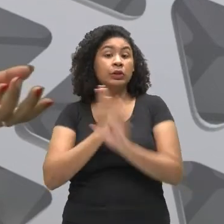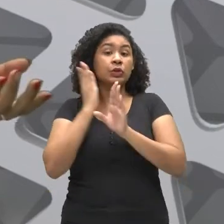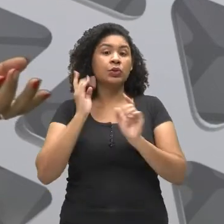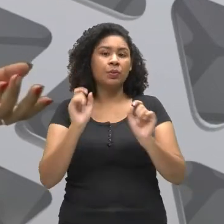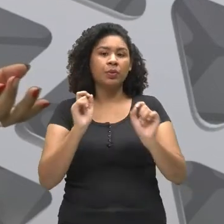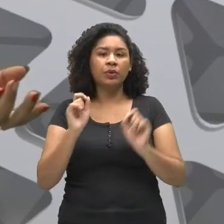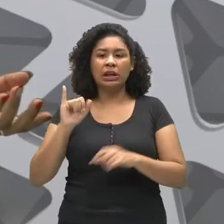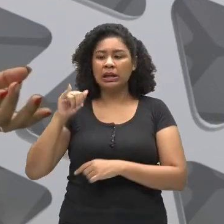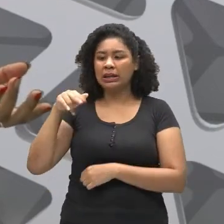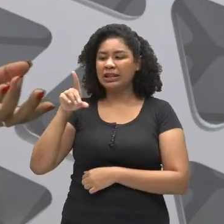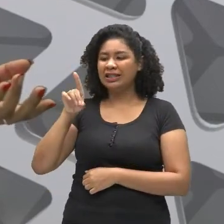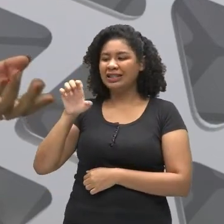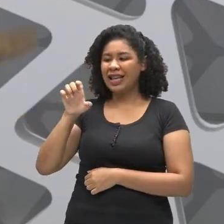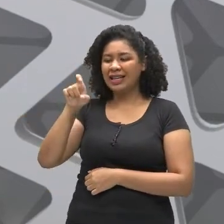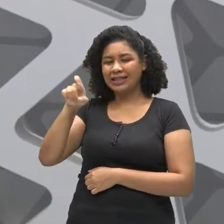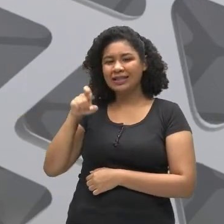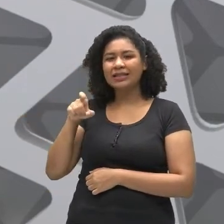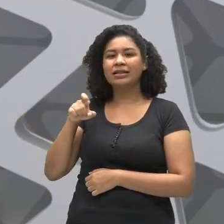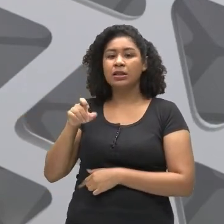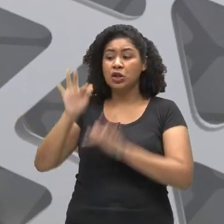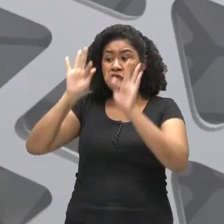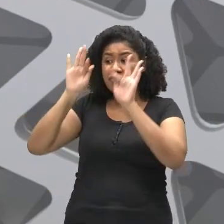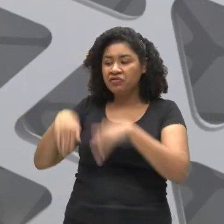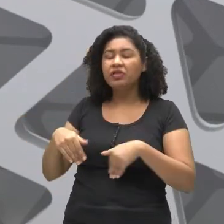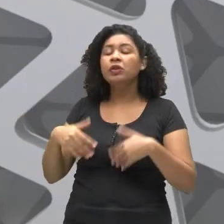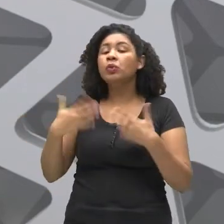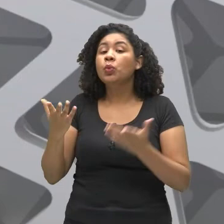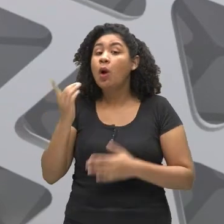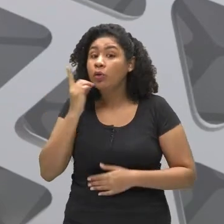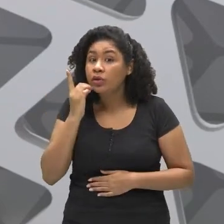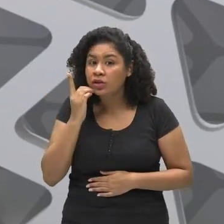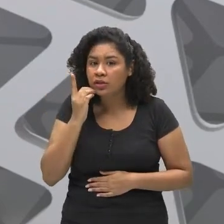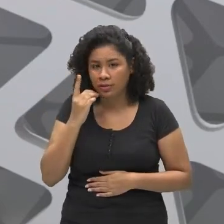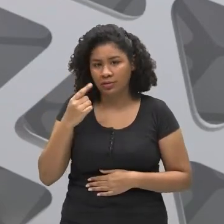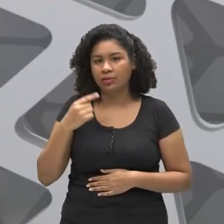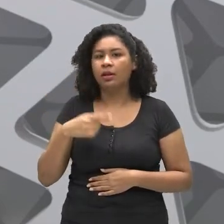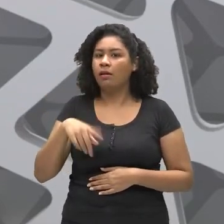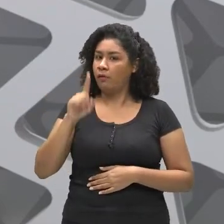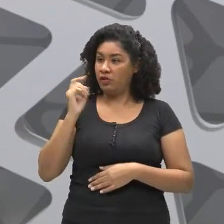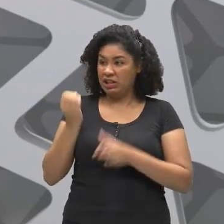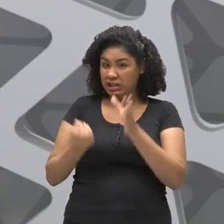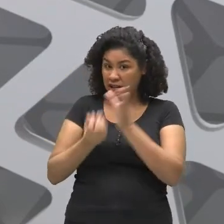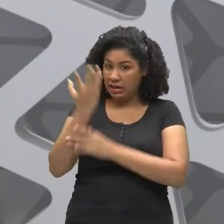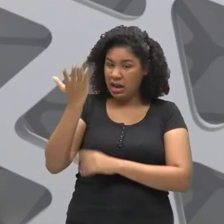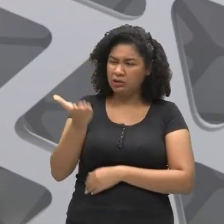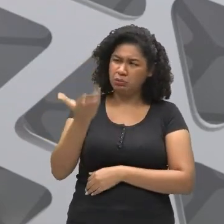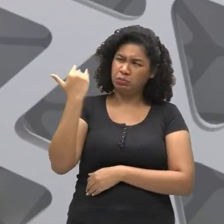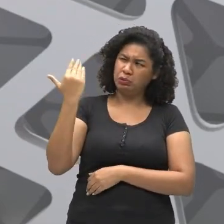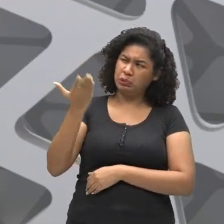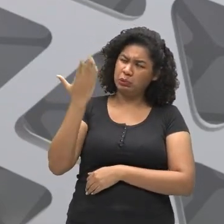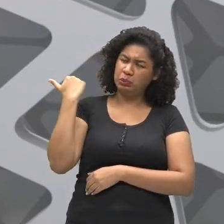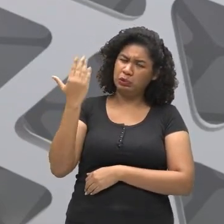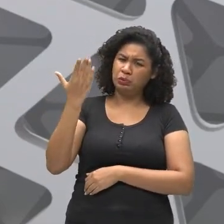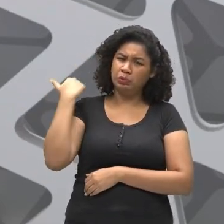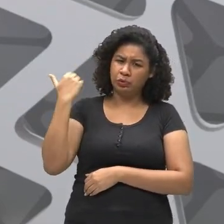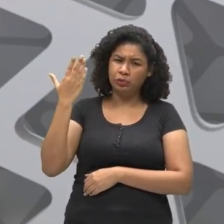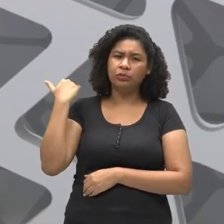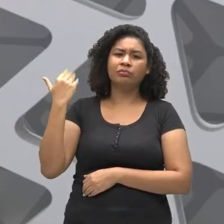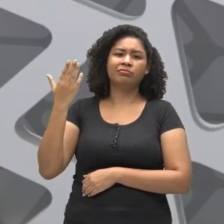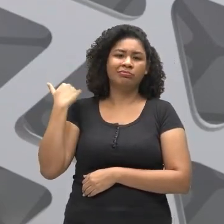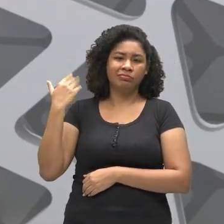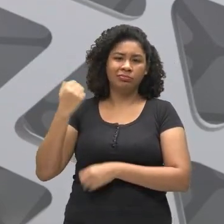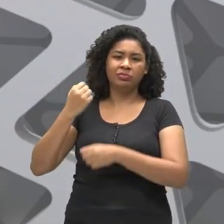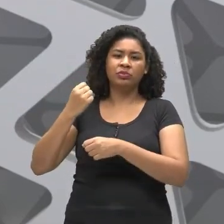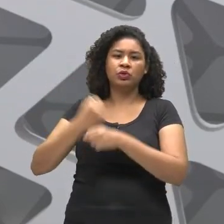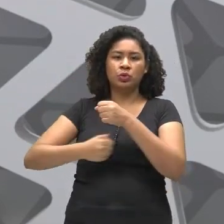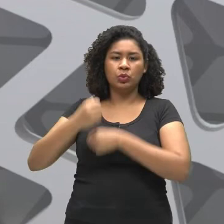que o INDEX vai deixar de existir. Lembrem-se que ele foi criado lá no Concílio de Trento, basicamente no